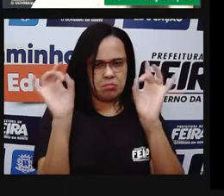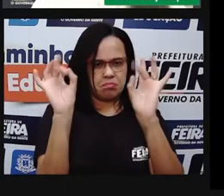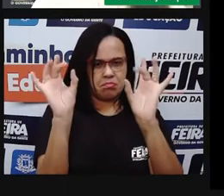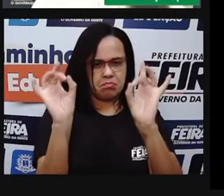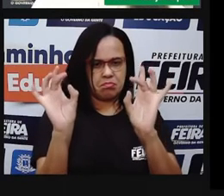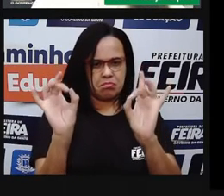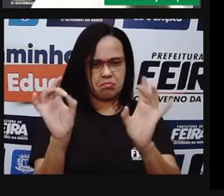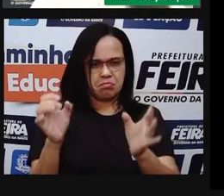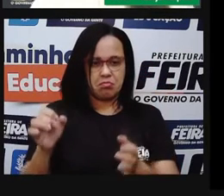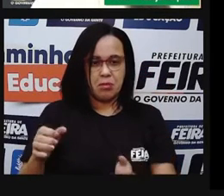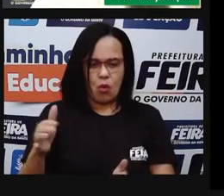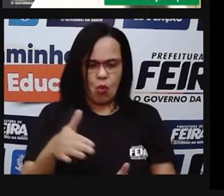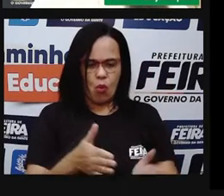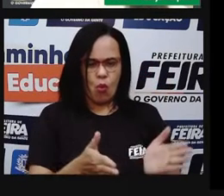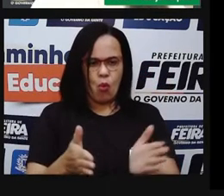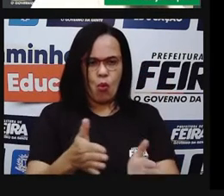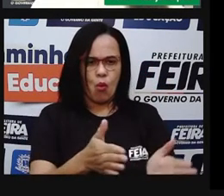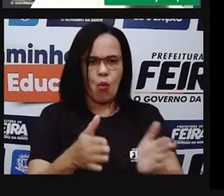em que?